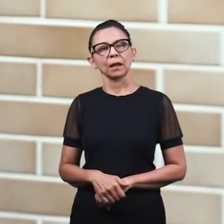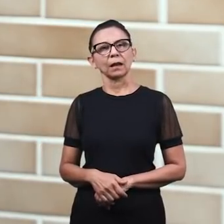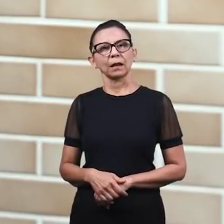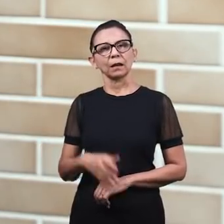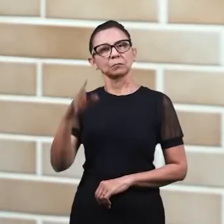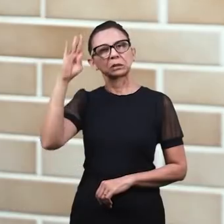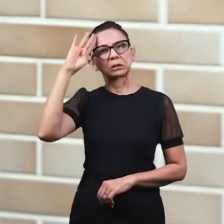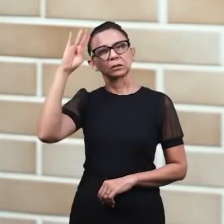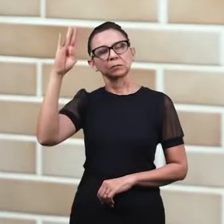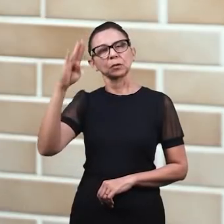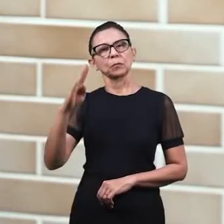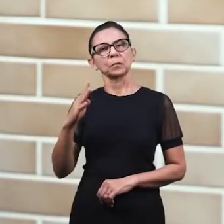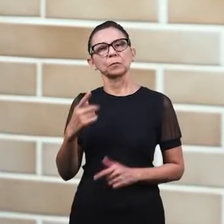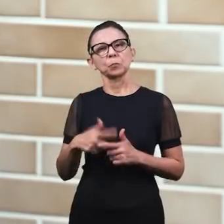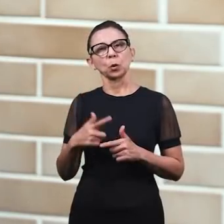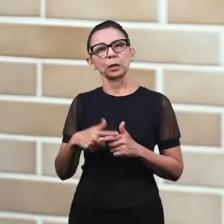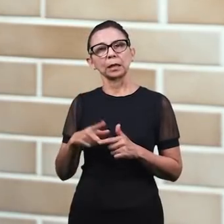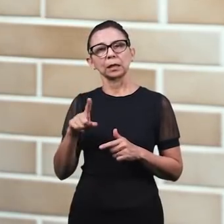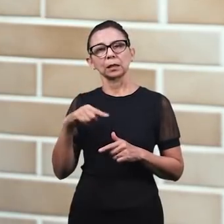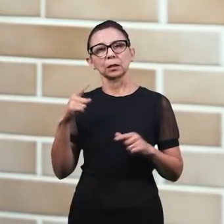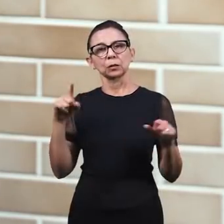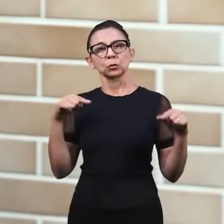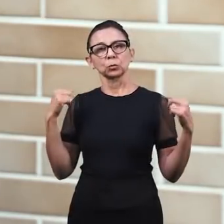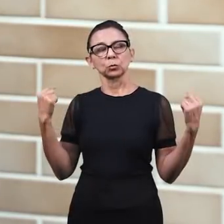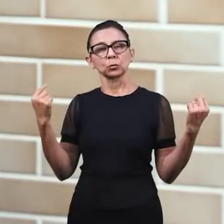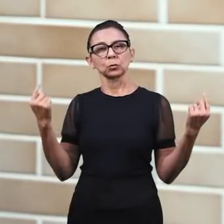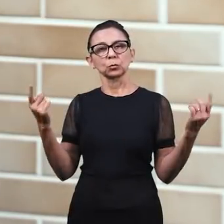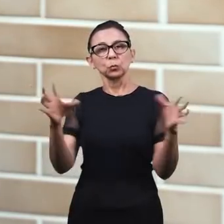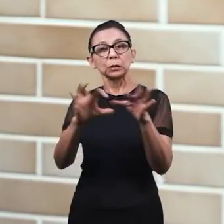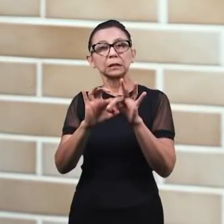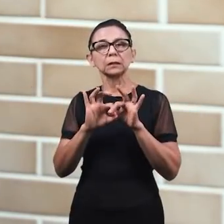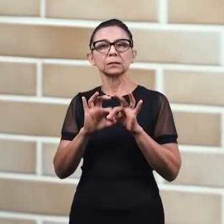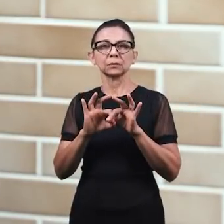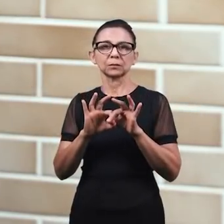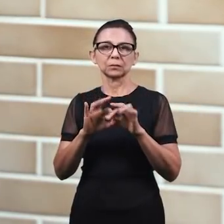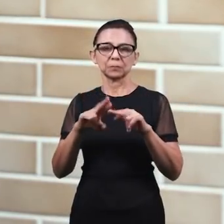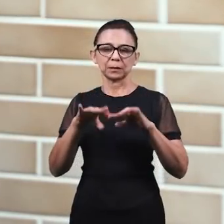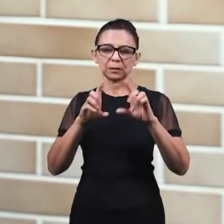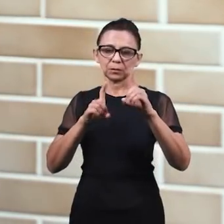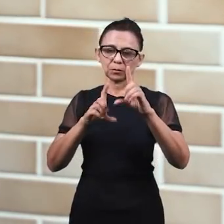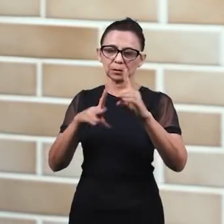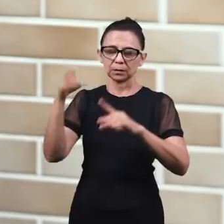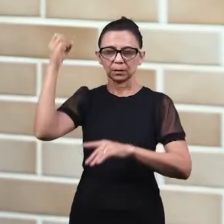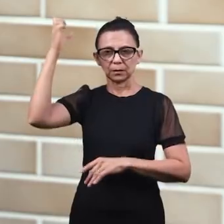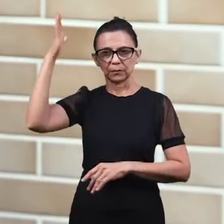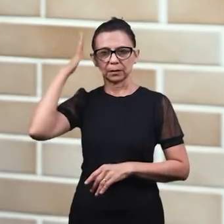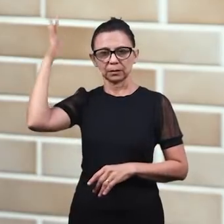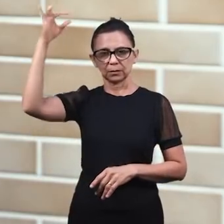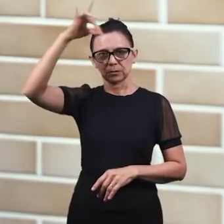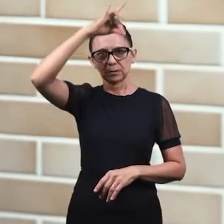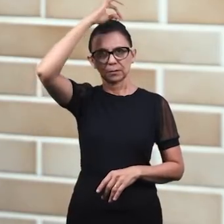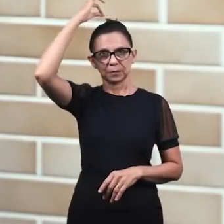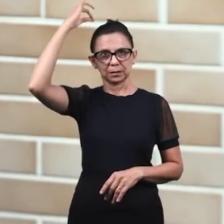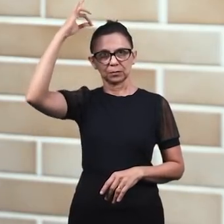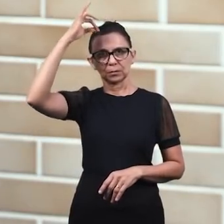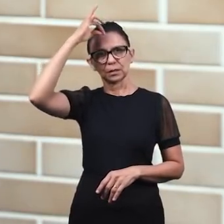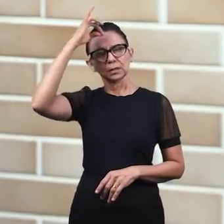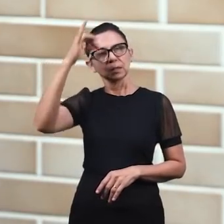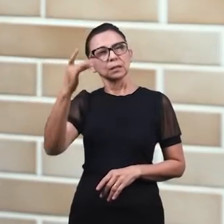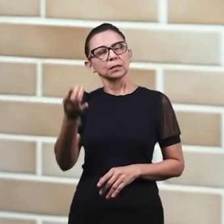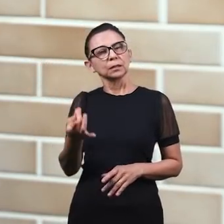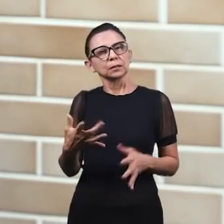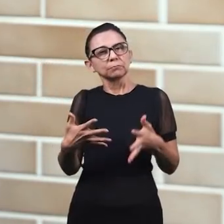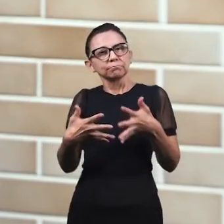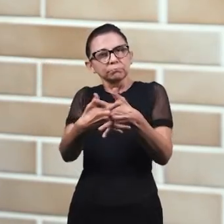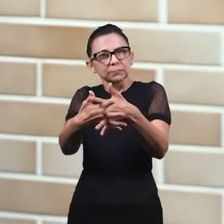ao fato de se sentirem unidos pela doutrina revelada pelo Espírito Santo e poderem se